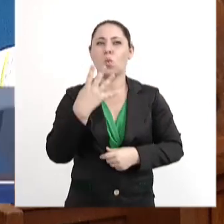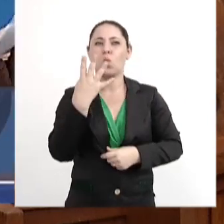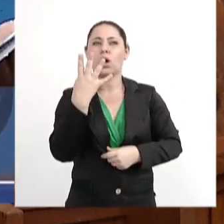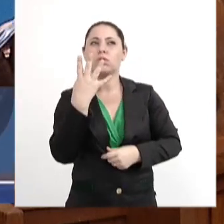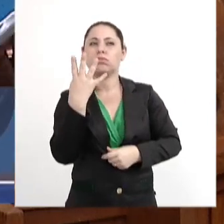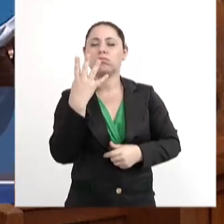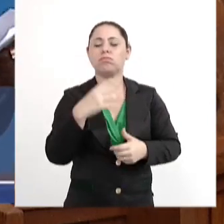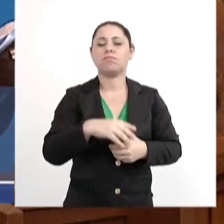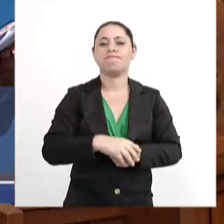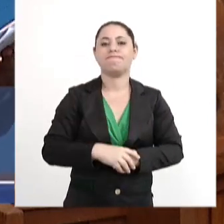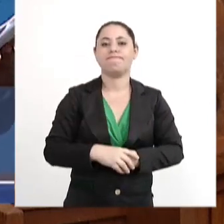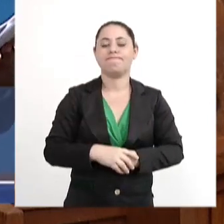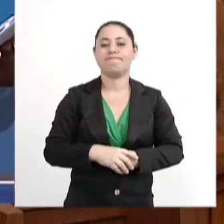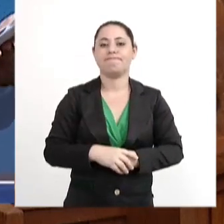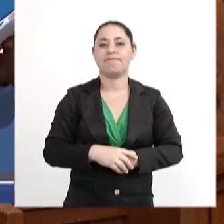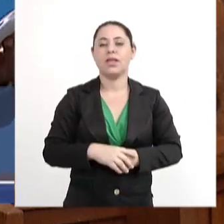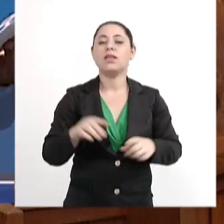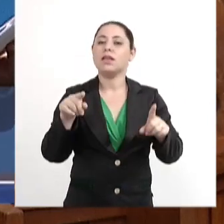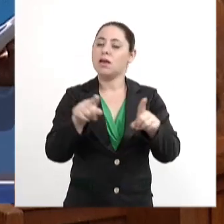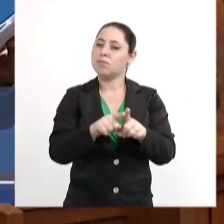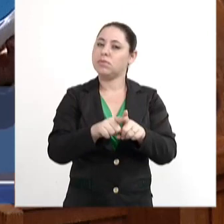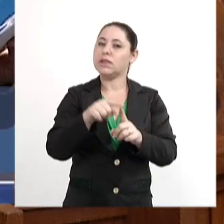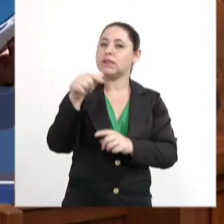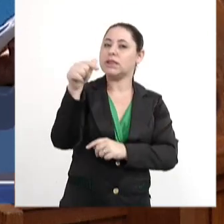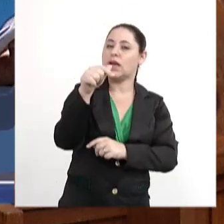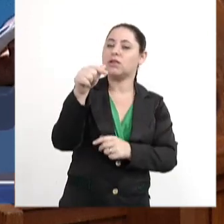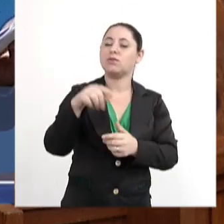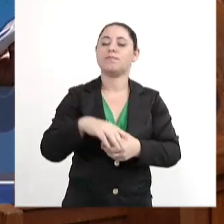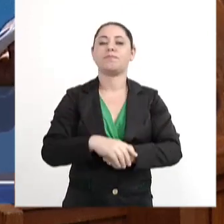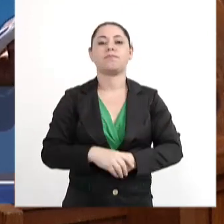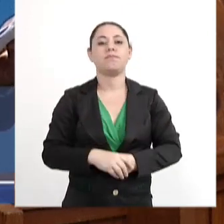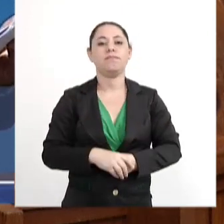4º e no artigo 7º,